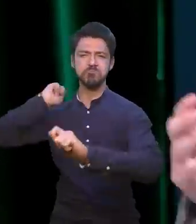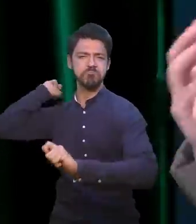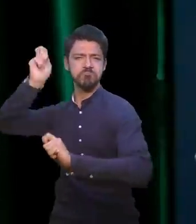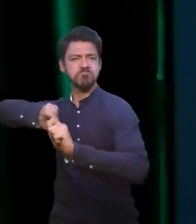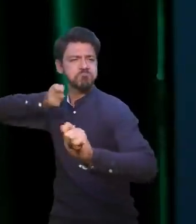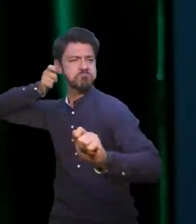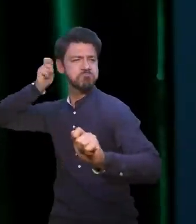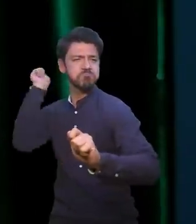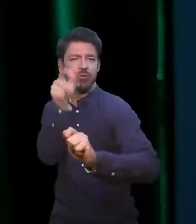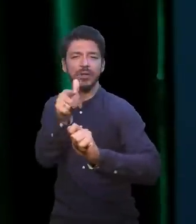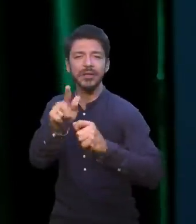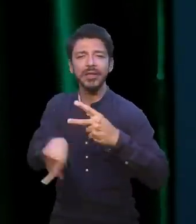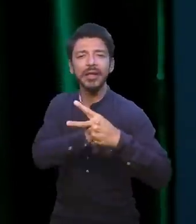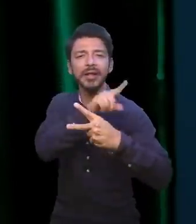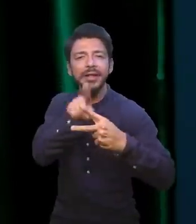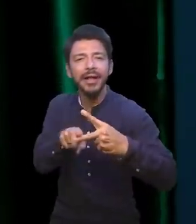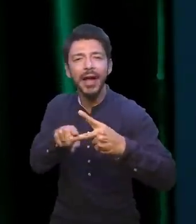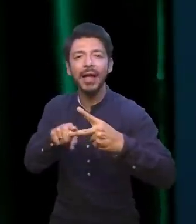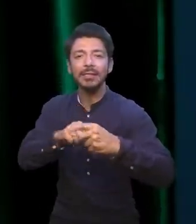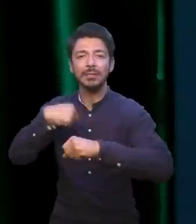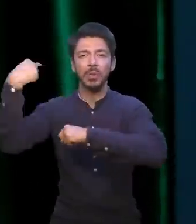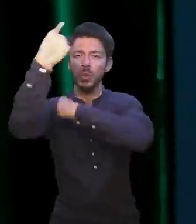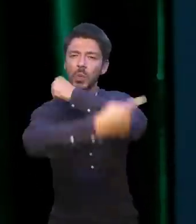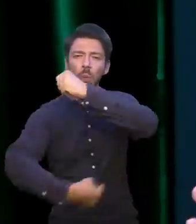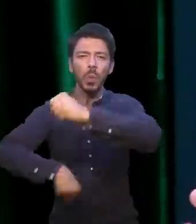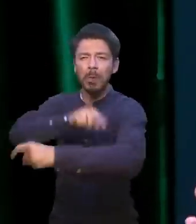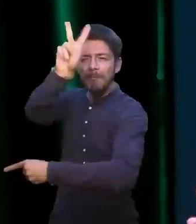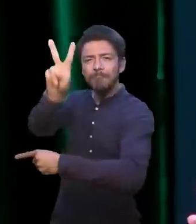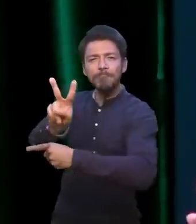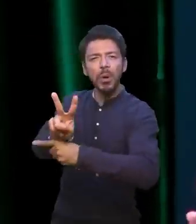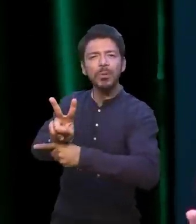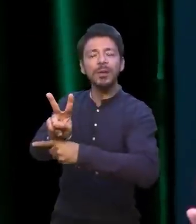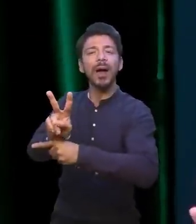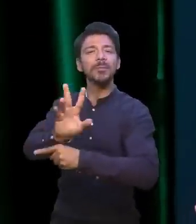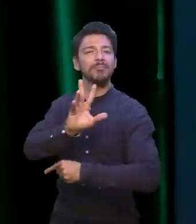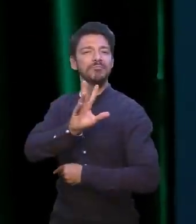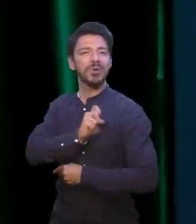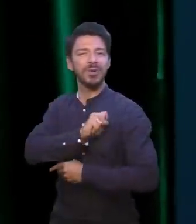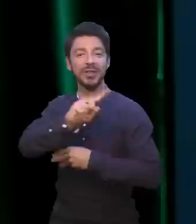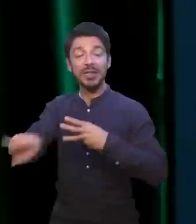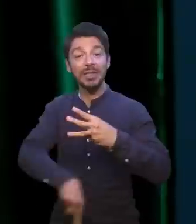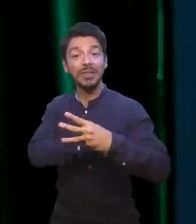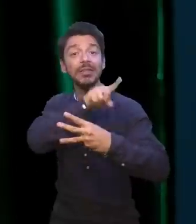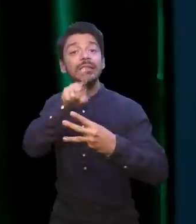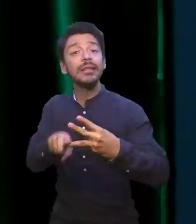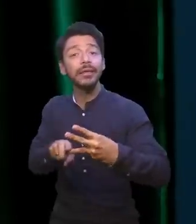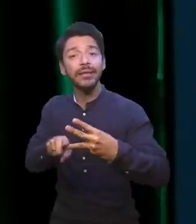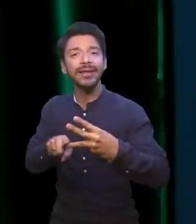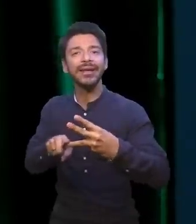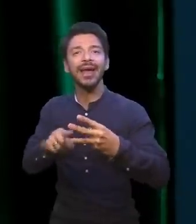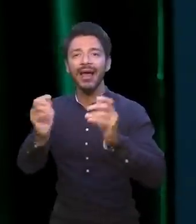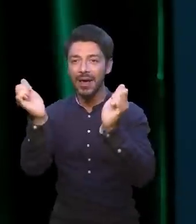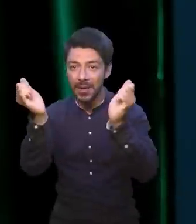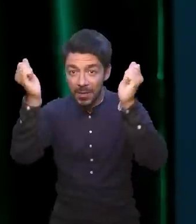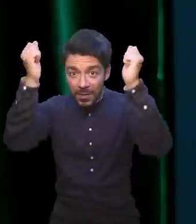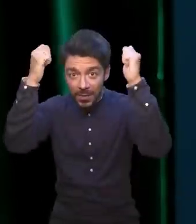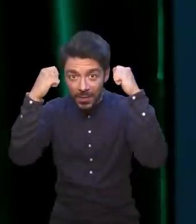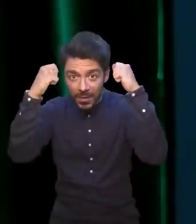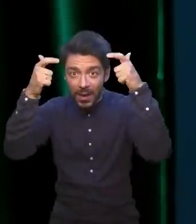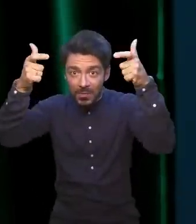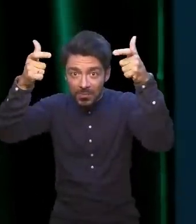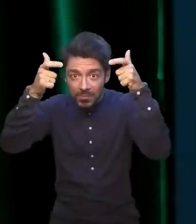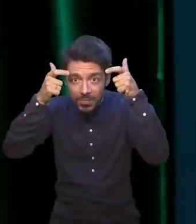imaginando capacete da esperança, porque entendemos este processo, repito, e faz com que jamais percamos a